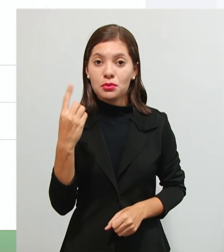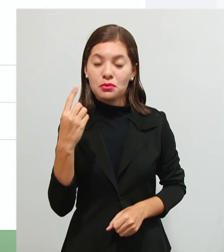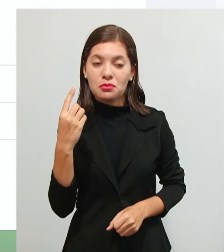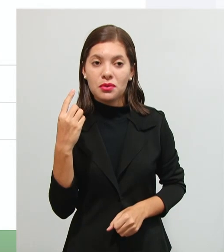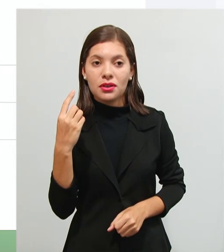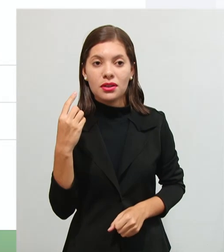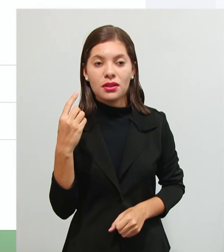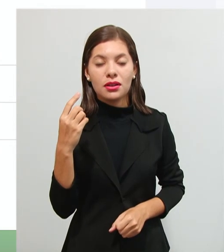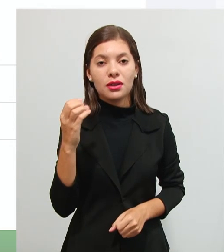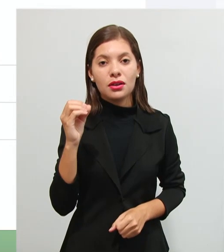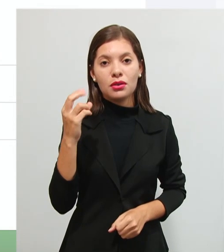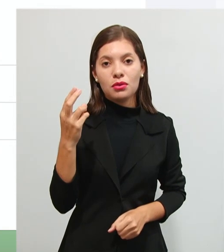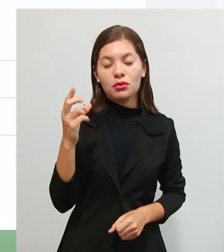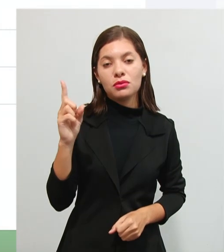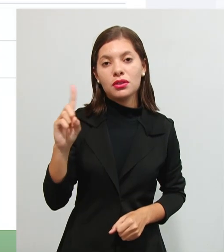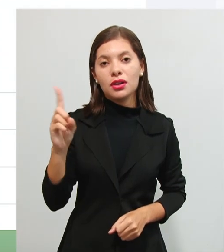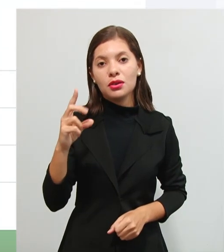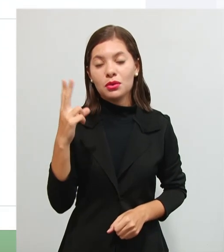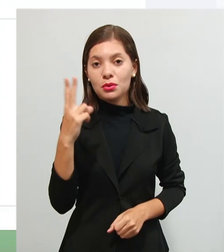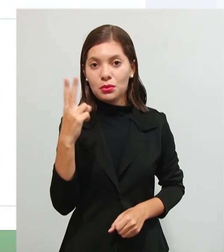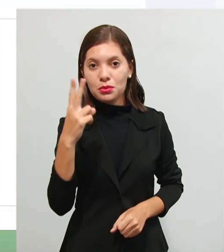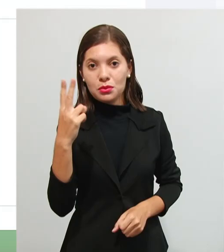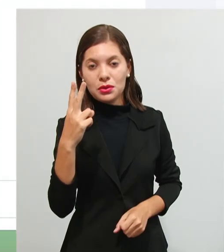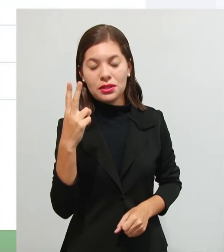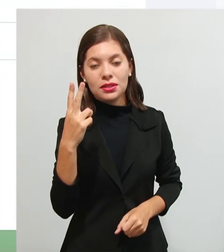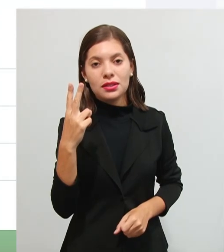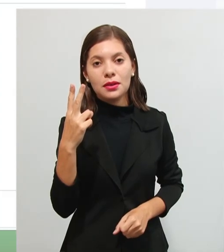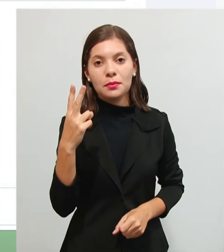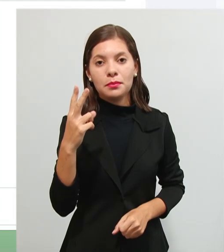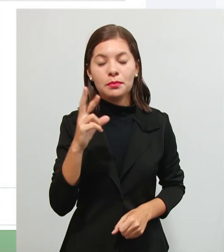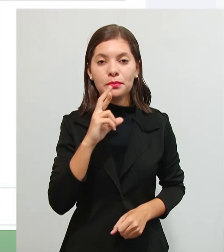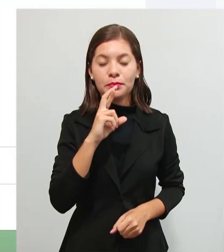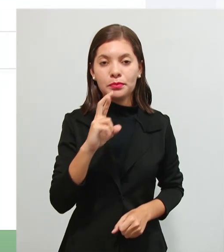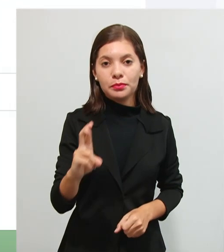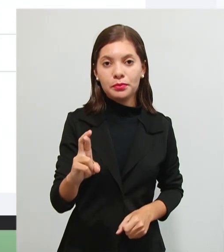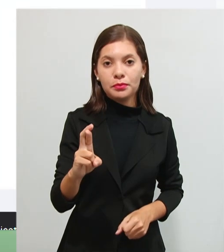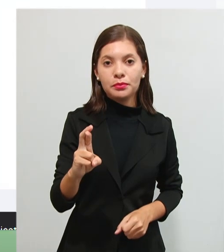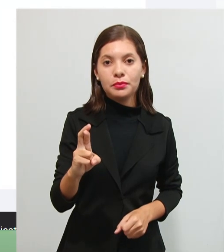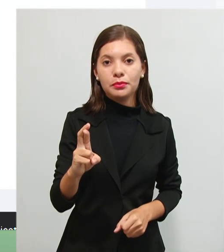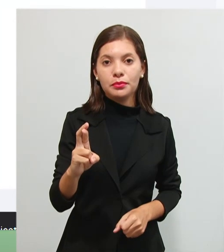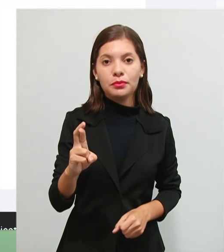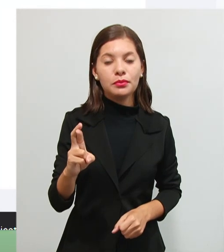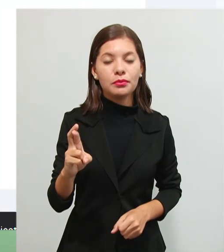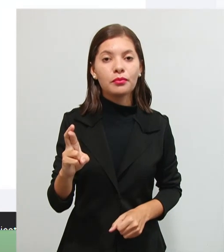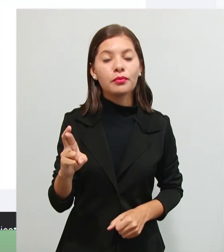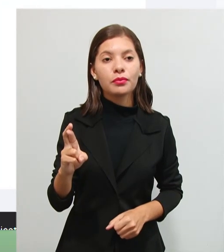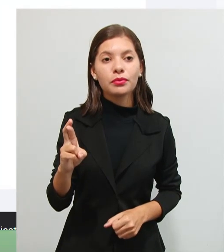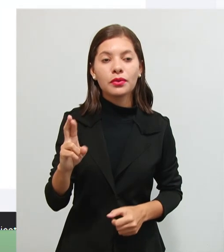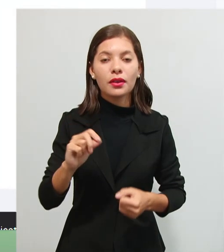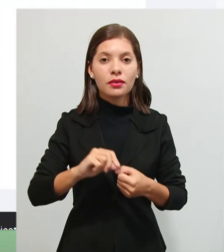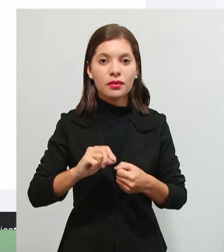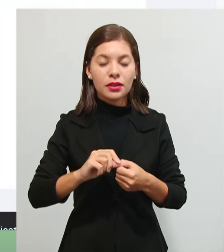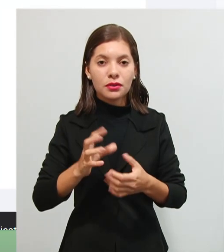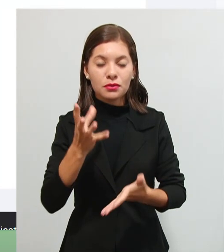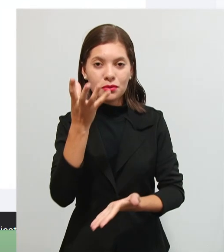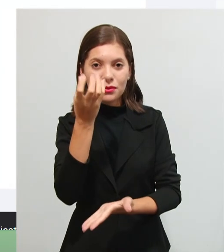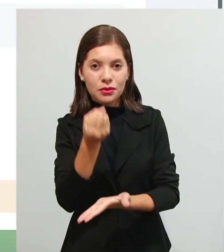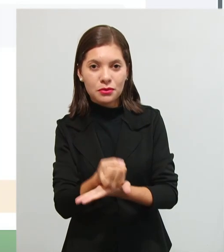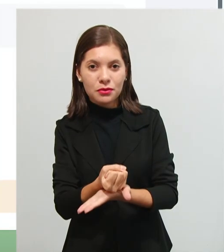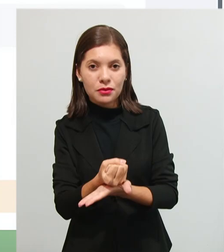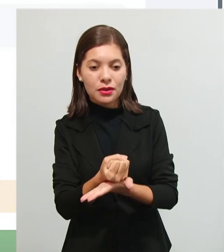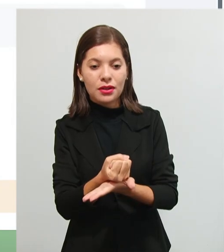não. Digamos que eu vou deixar 2 tentativas para ele responder. Feito isso, eu vou salvar e